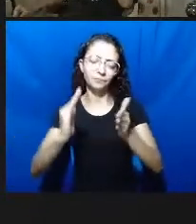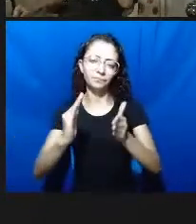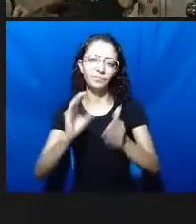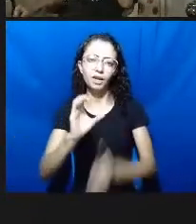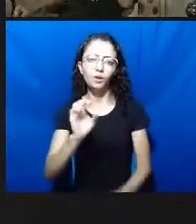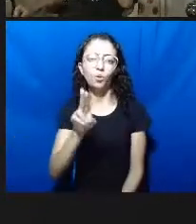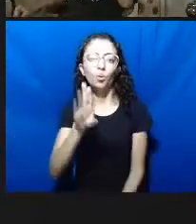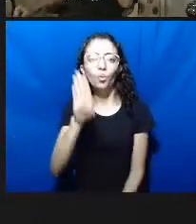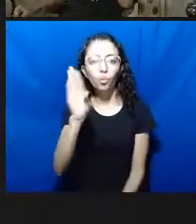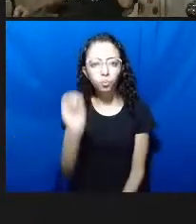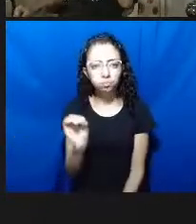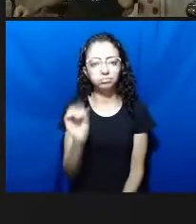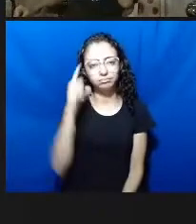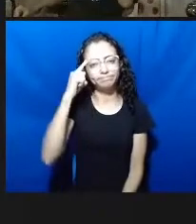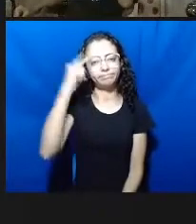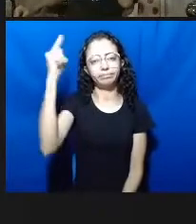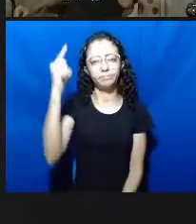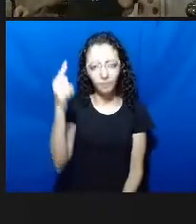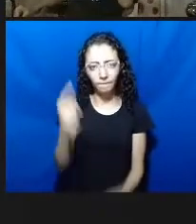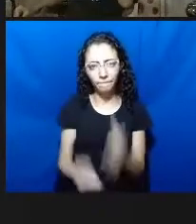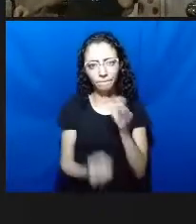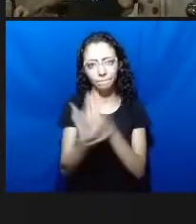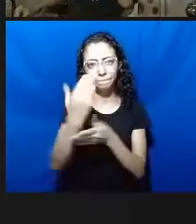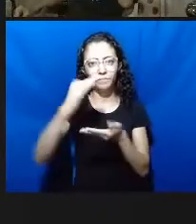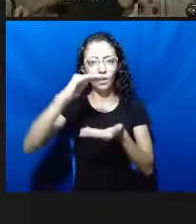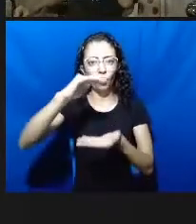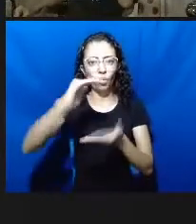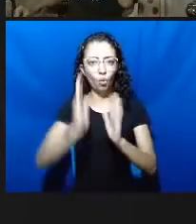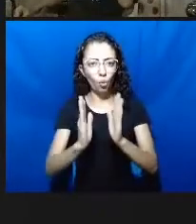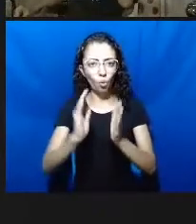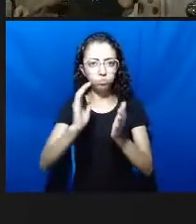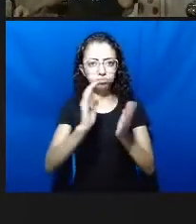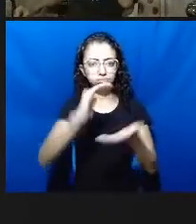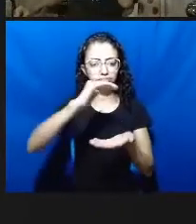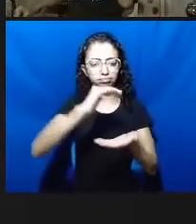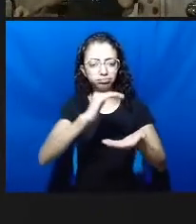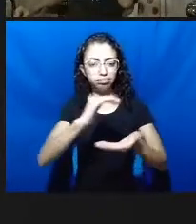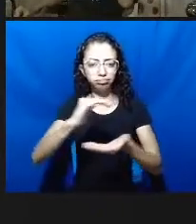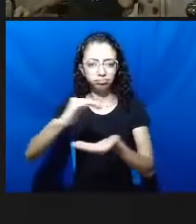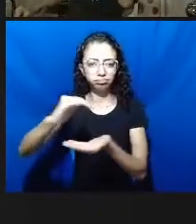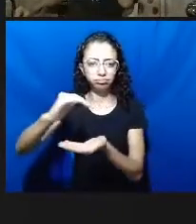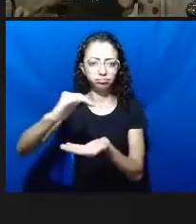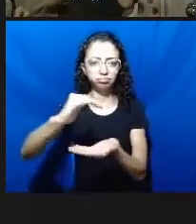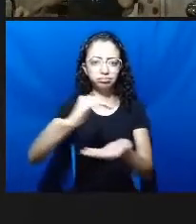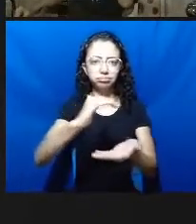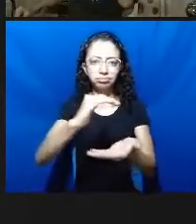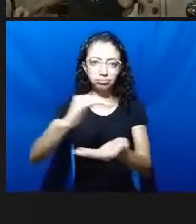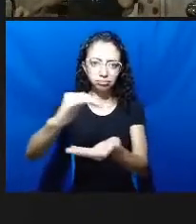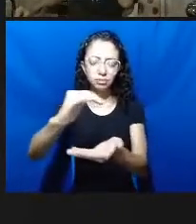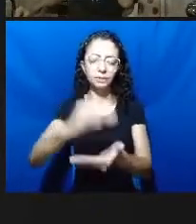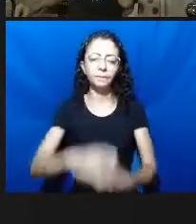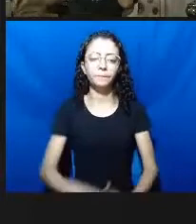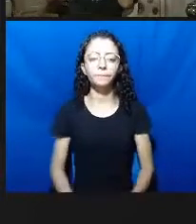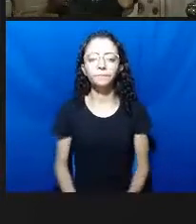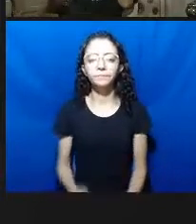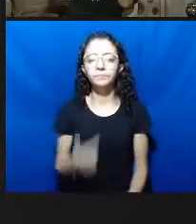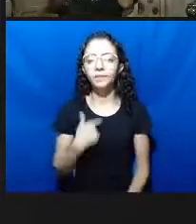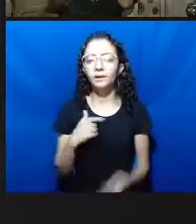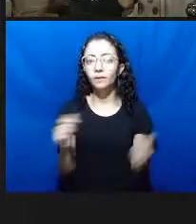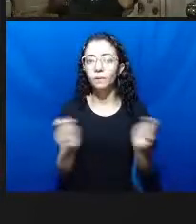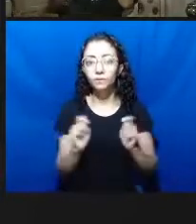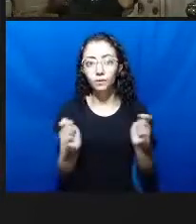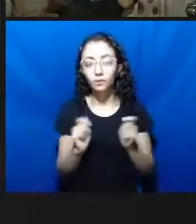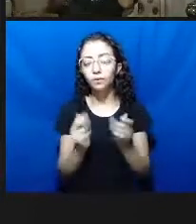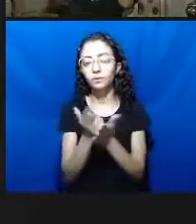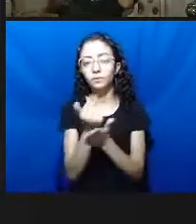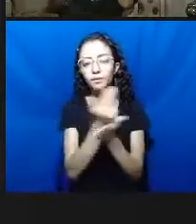assim, fazer um cubo se deslocando, um cubo branco, né? Eu adoro pintar, adoro